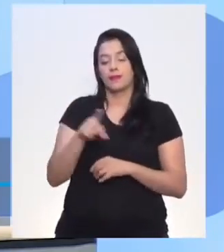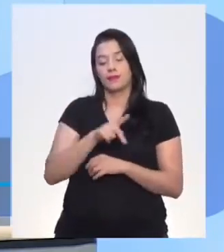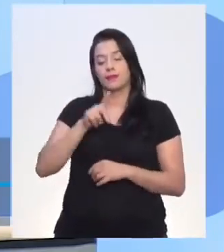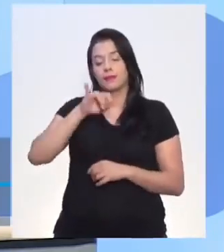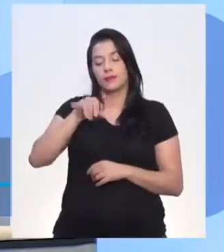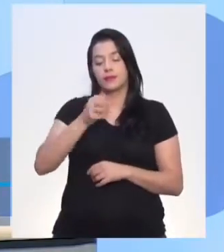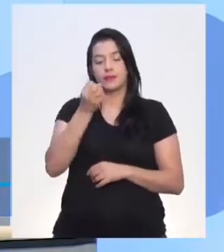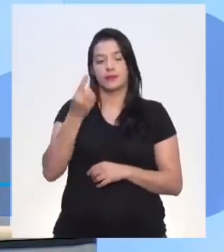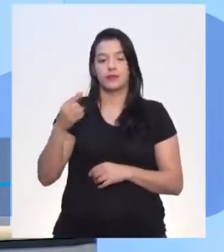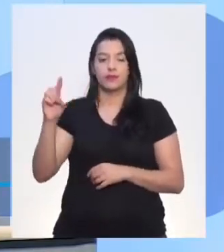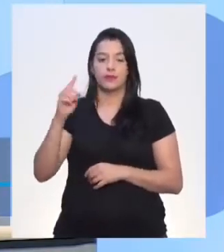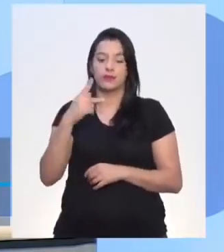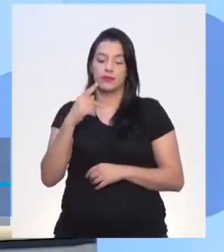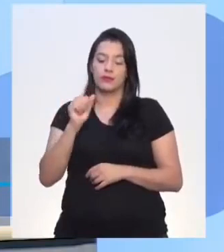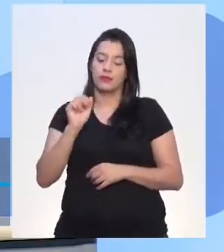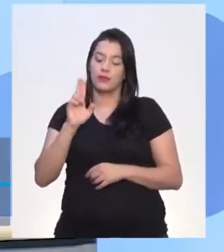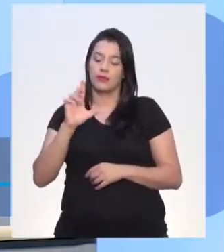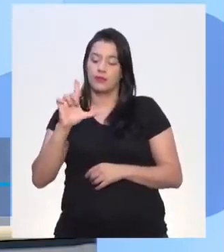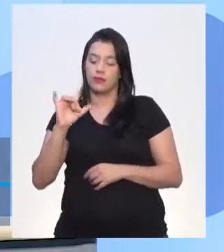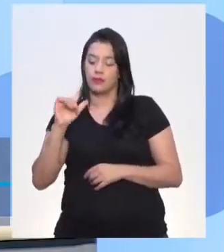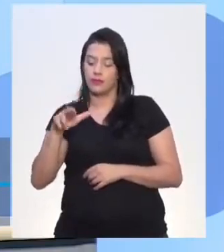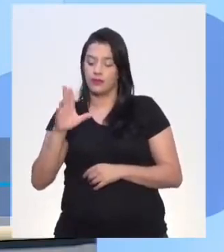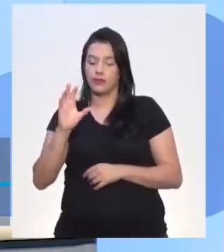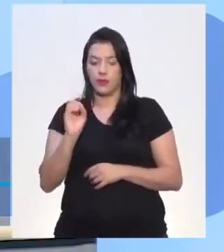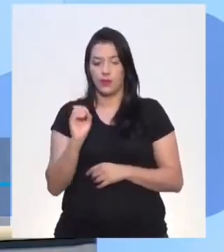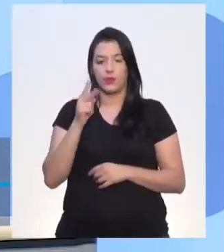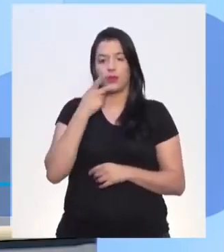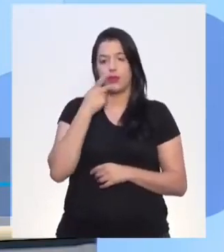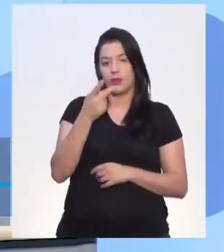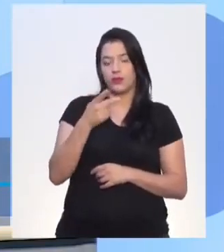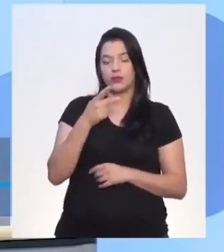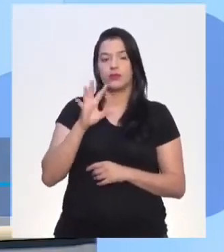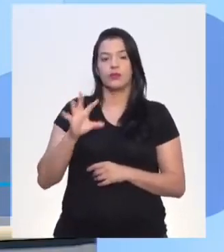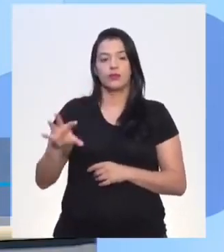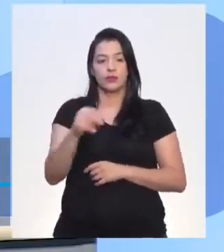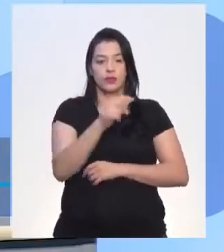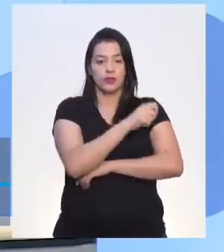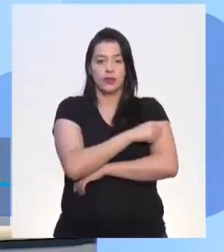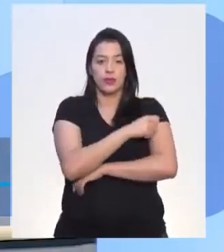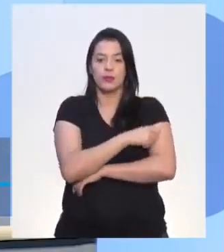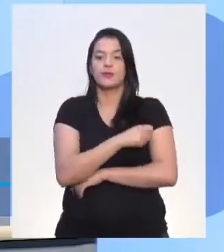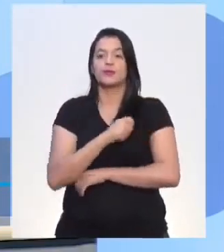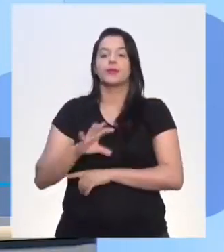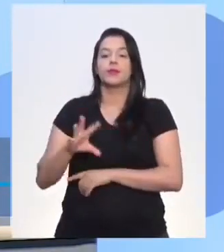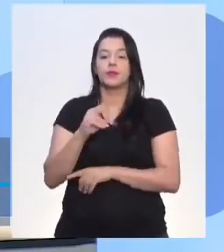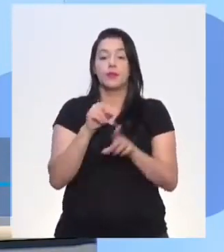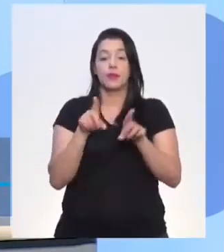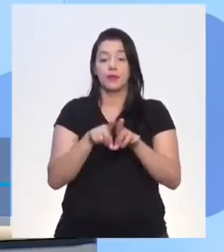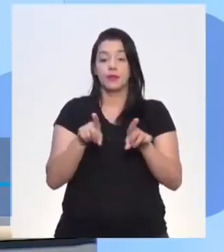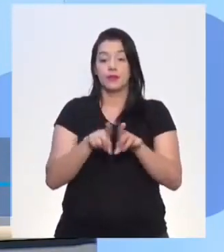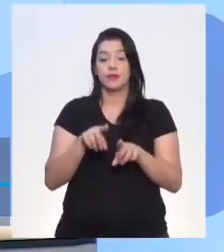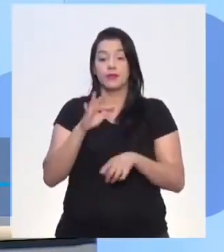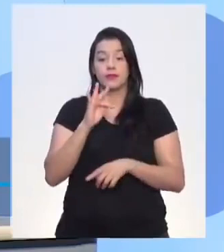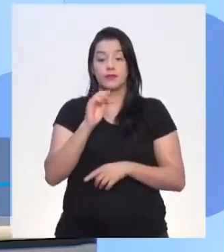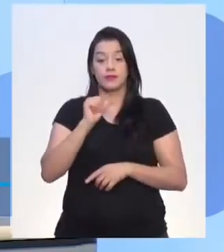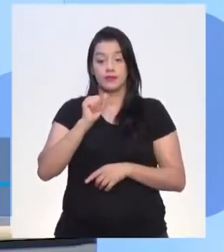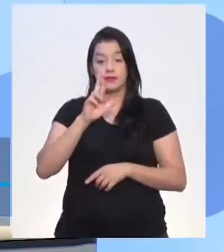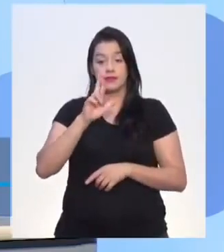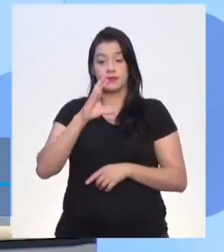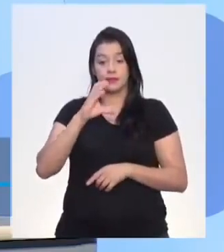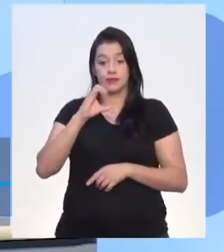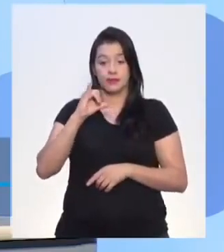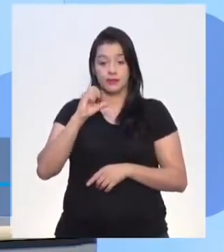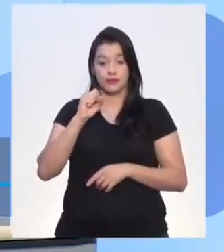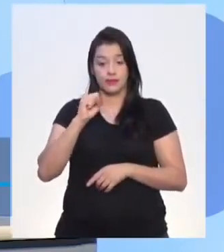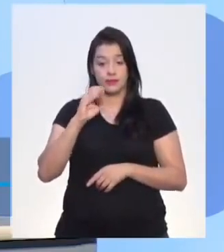João Paulino, deve ser Paulinho, tá ok? Manda essa resposta lá com os seus alunos também, tá? Professor Francisco, tá com o pessoal lá da escola, professor Eliseu